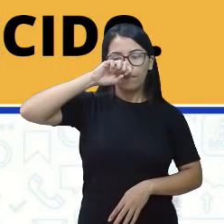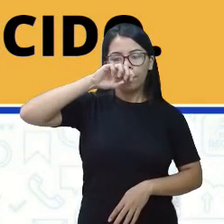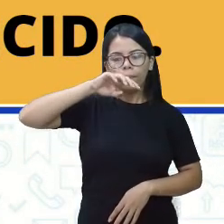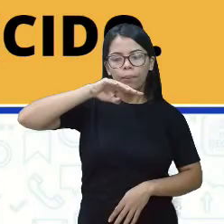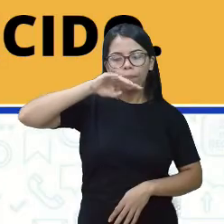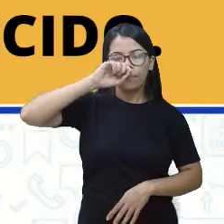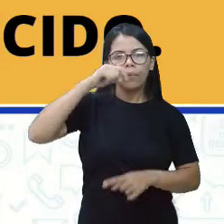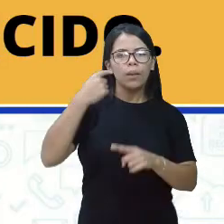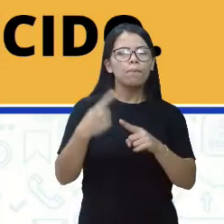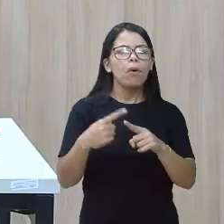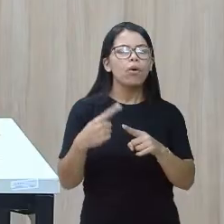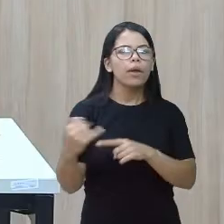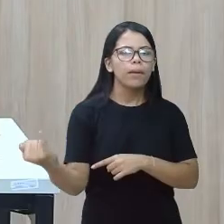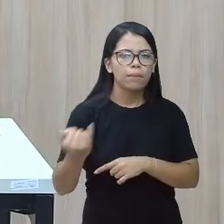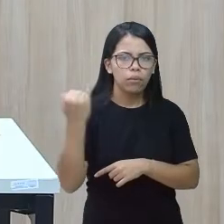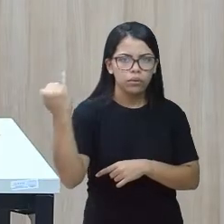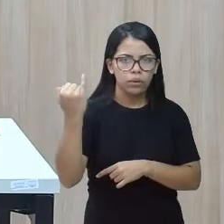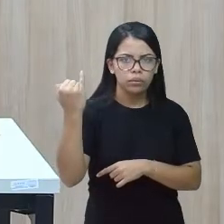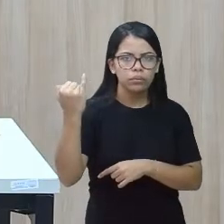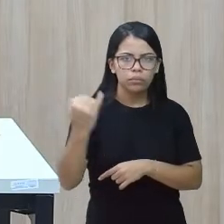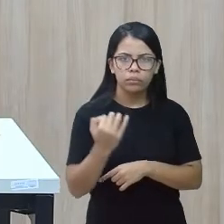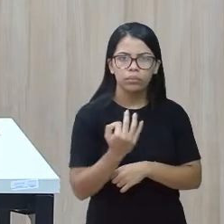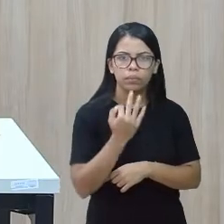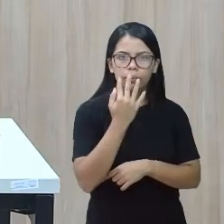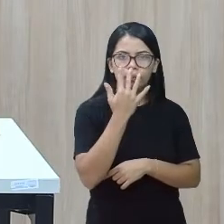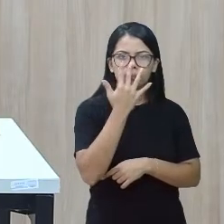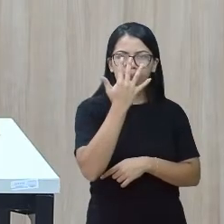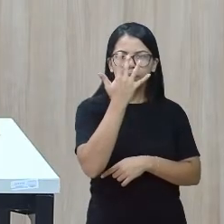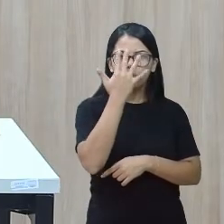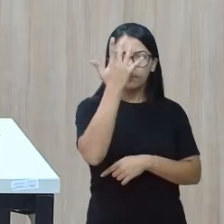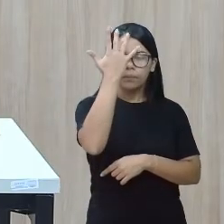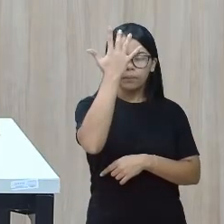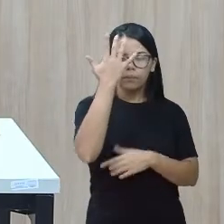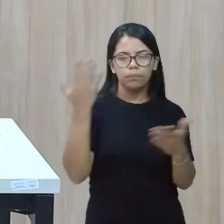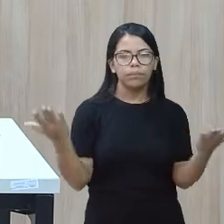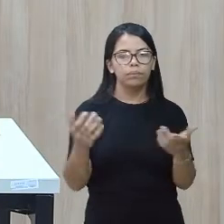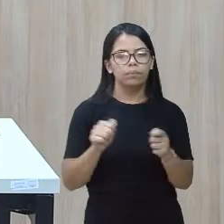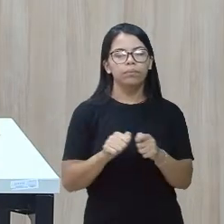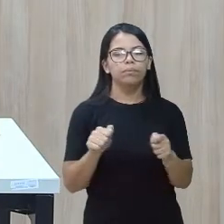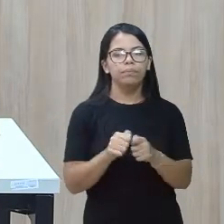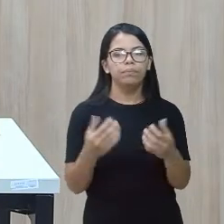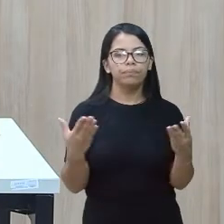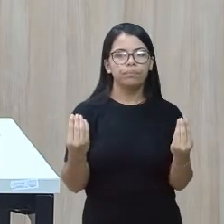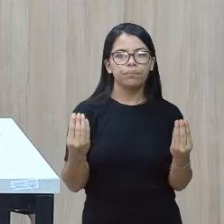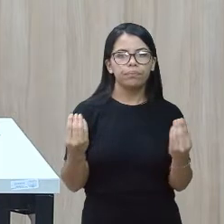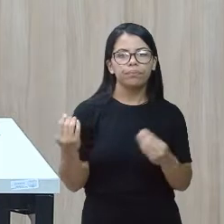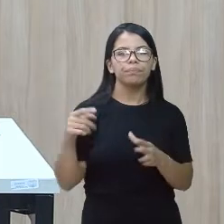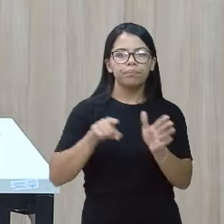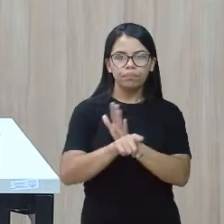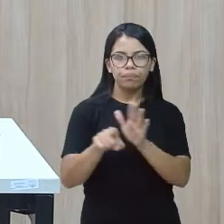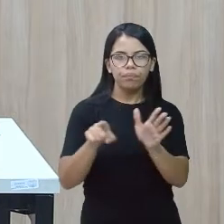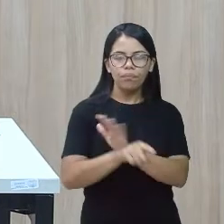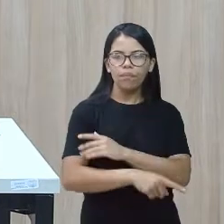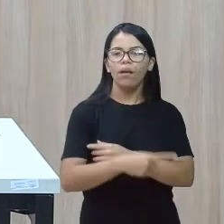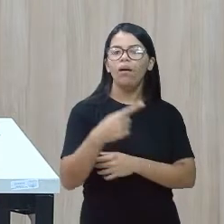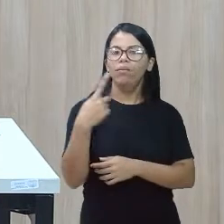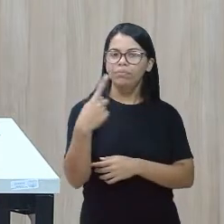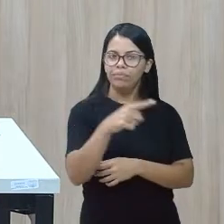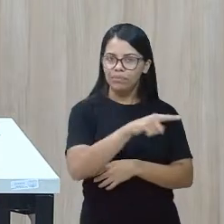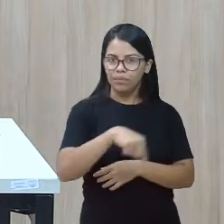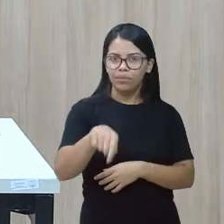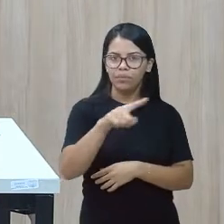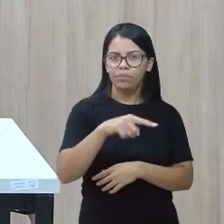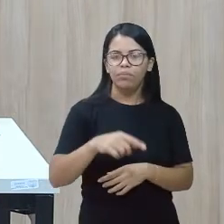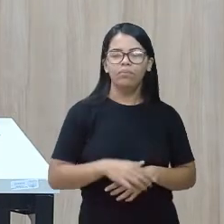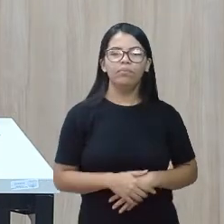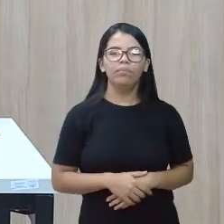aí, vamos ver. Eu hoje estou fazendo bastante perguntas aí para vocês. E está dizendo aí, olha, que pelo